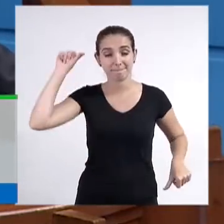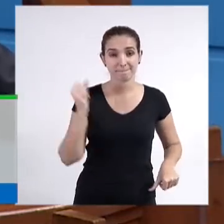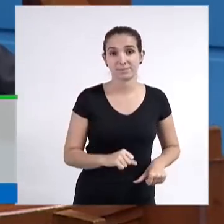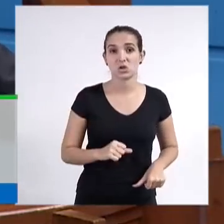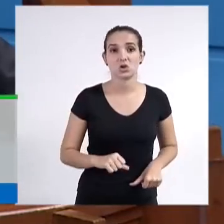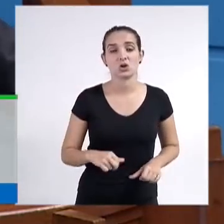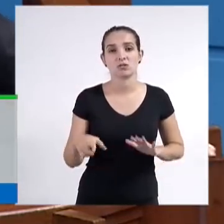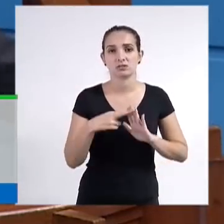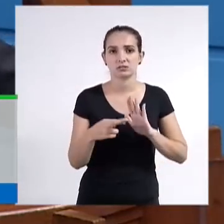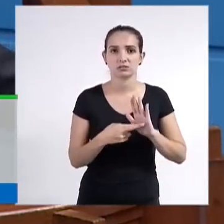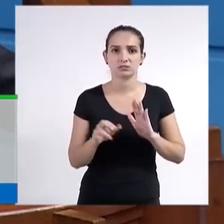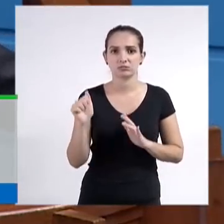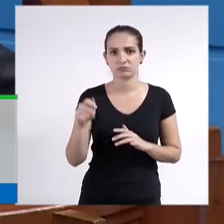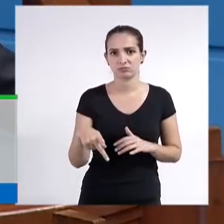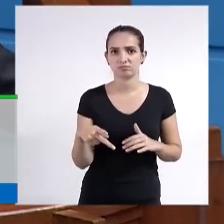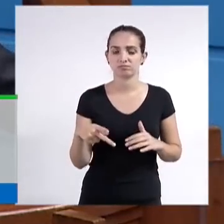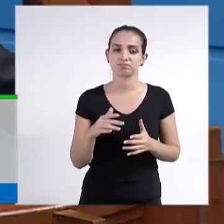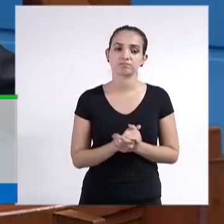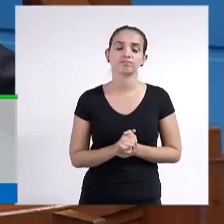É muito ruim